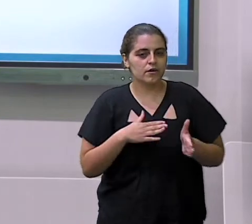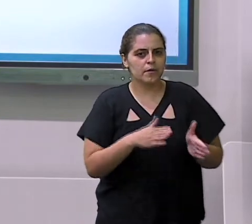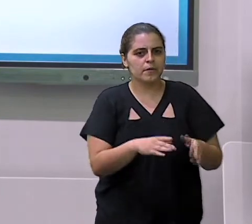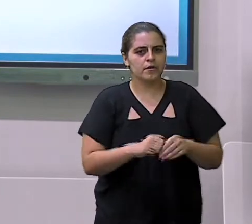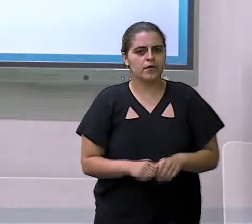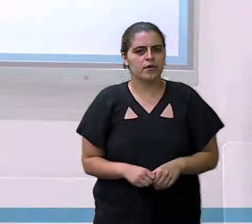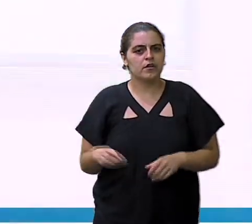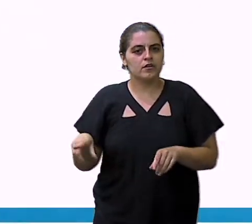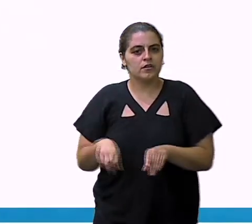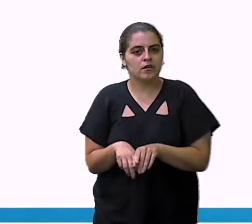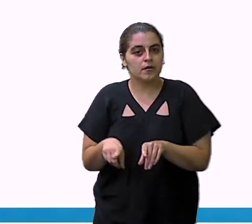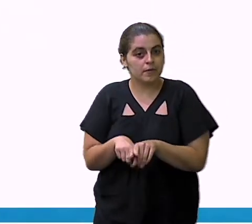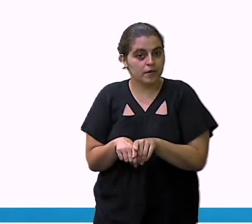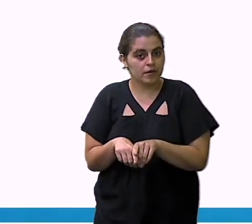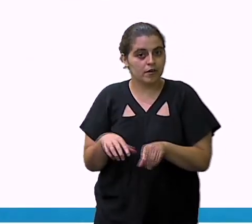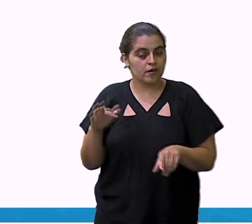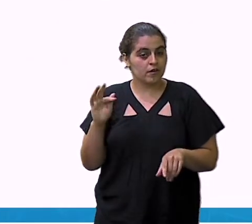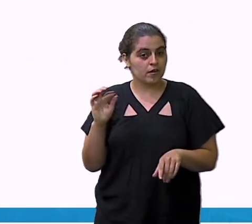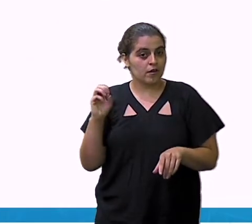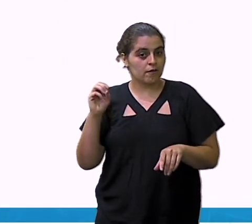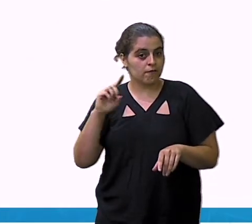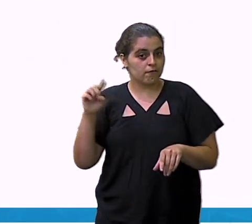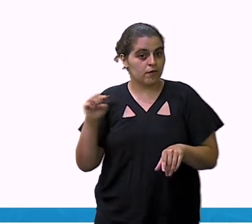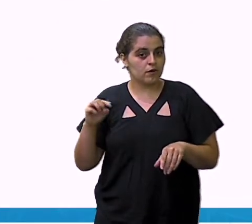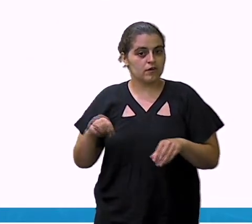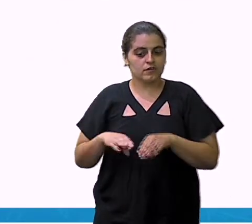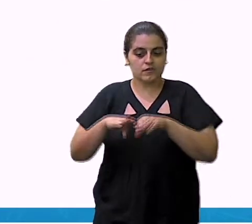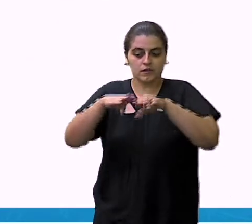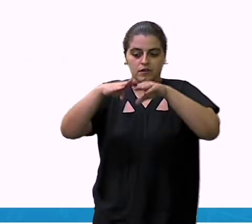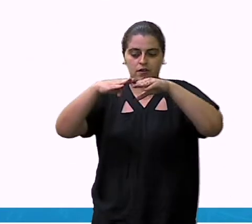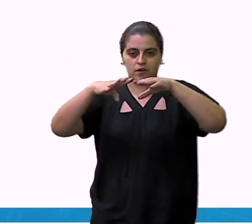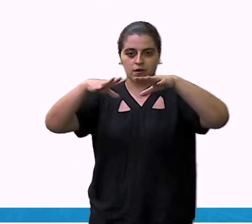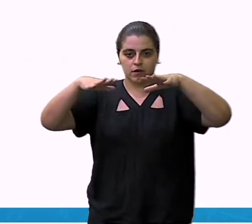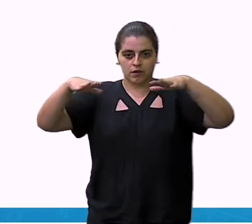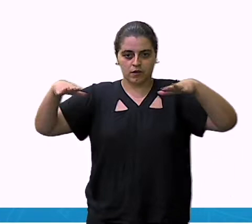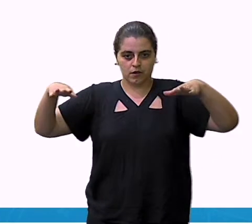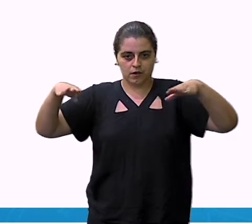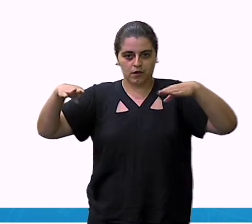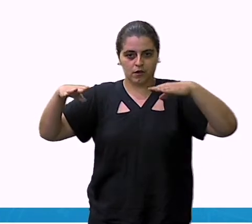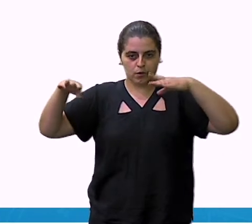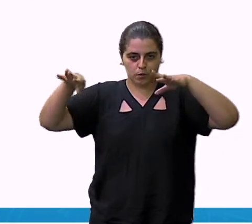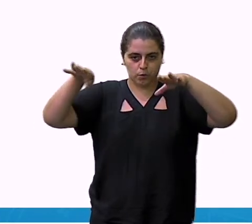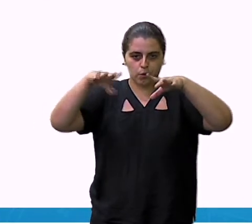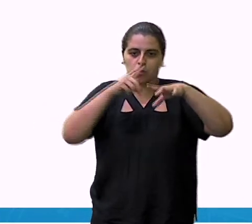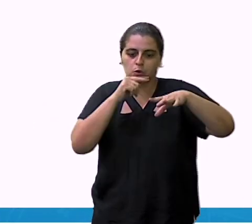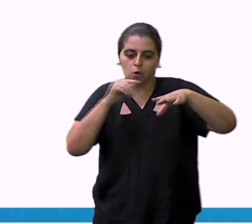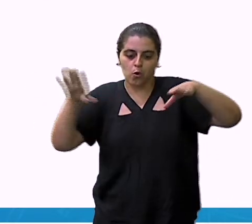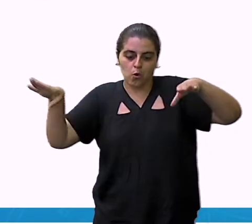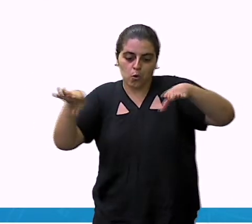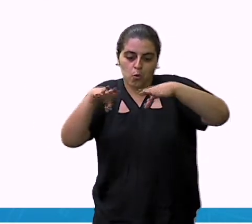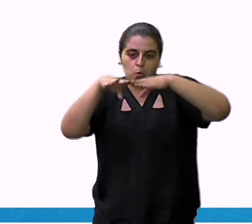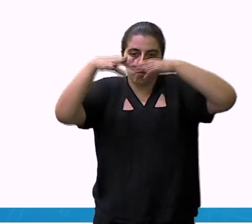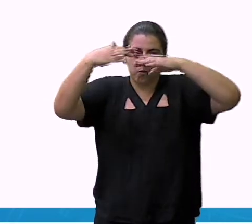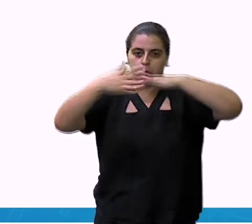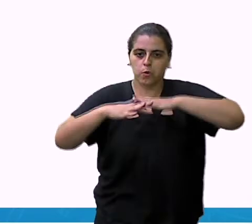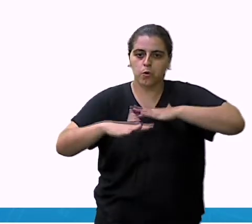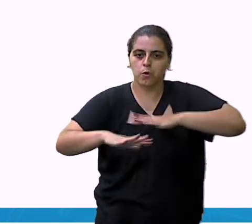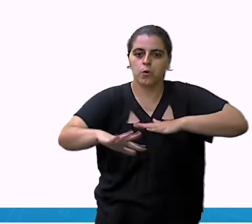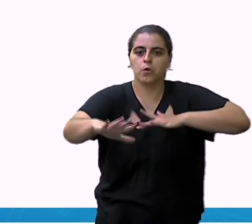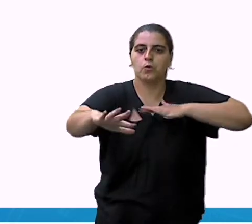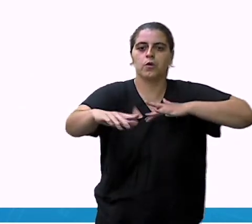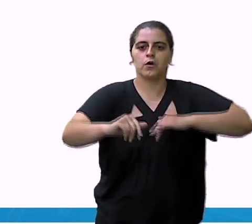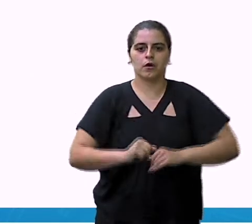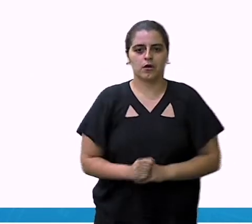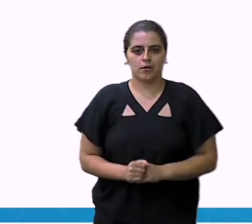E ele vai chegar na sua foz. Professor, o que é foz? Onde o